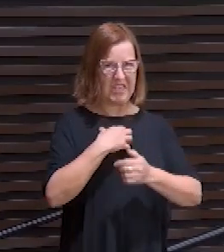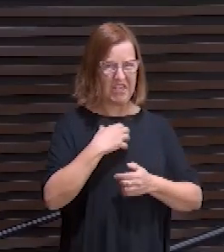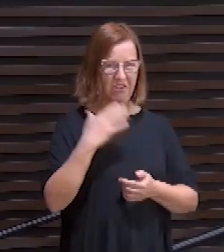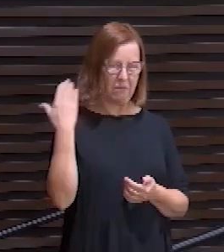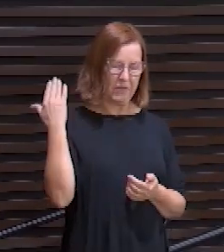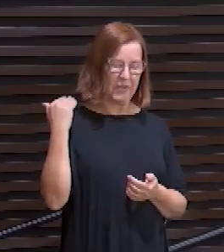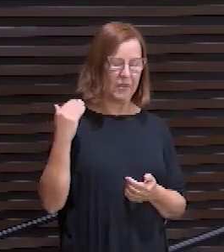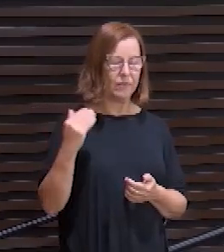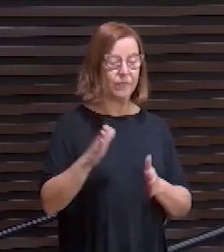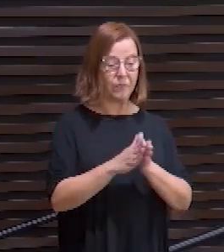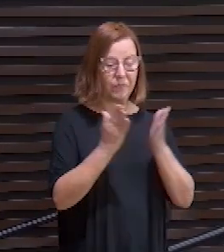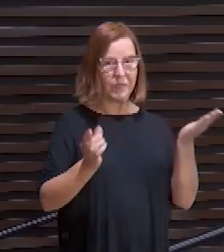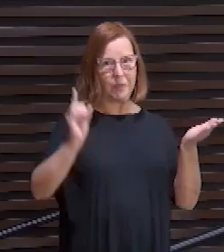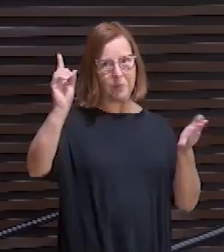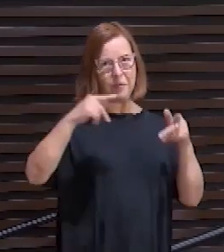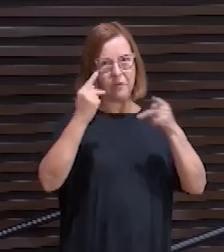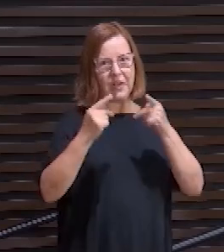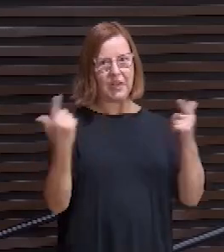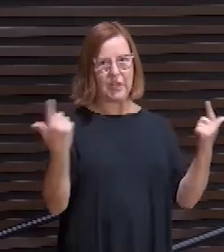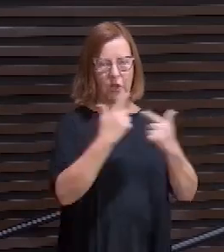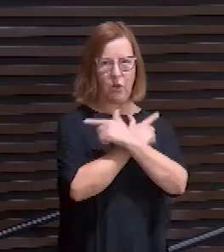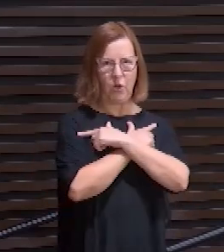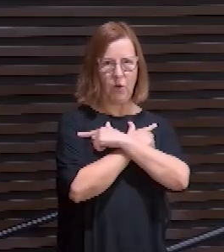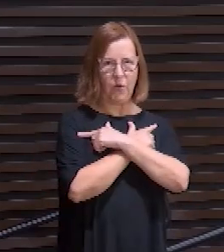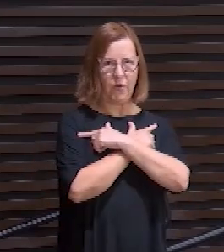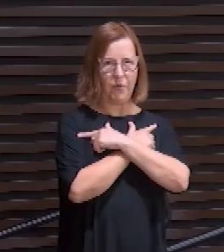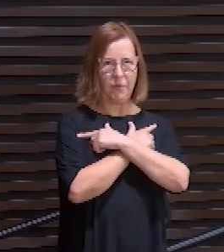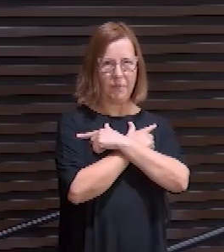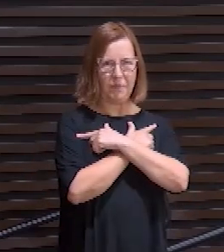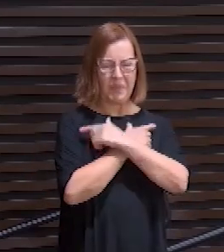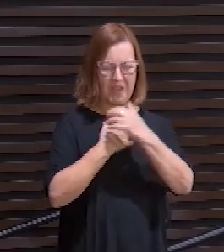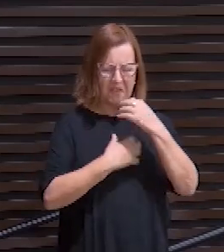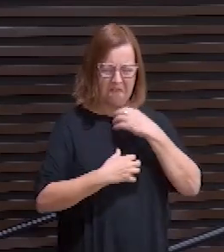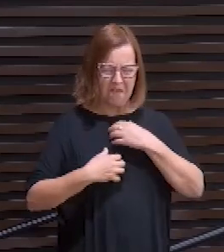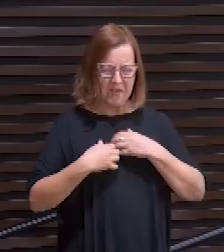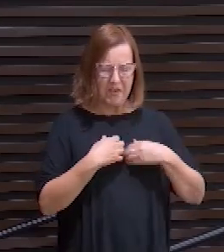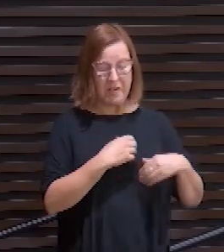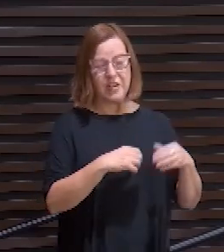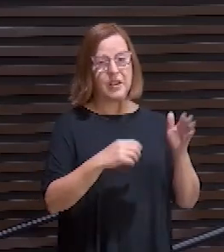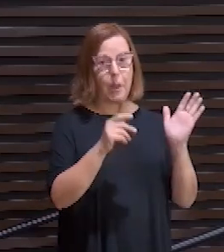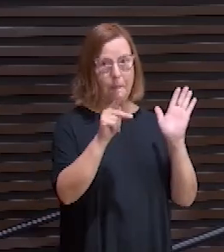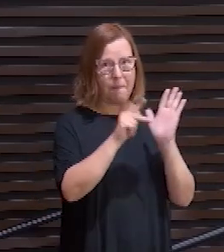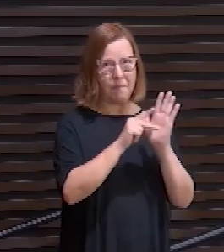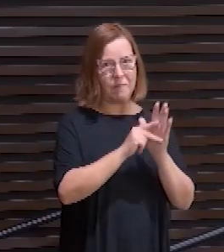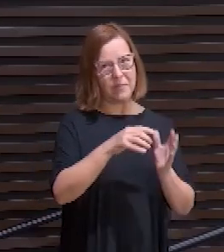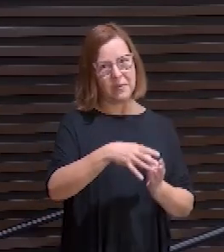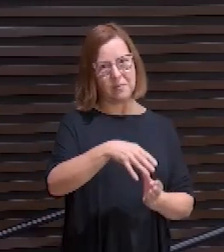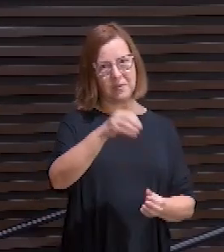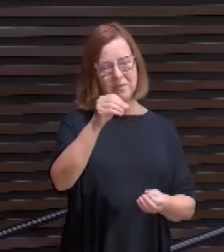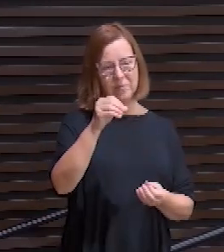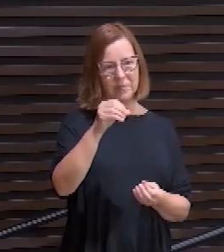A Bíblia diz que Ló, ele afligia a sua alma.